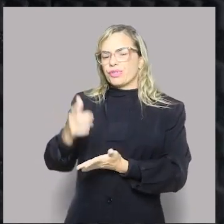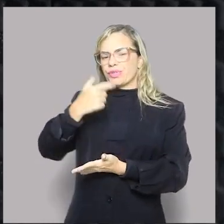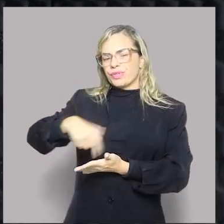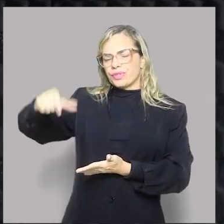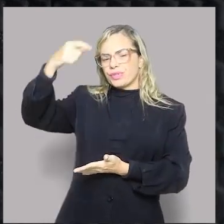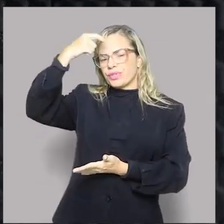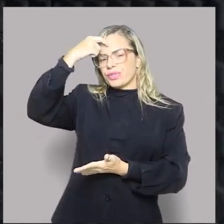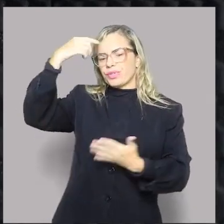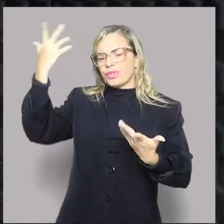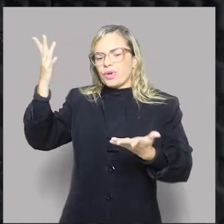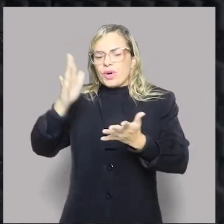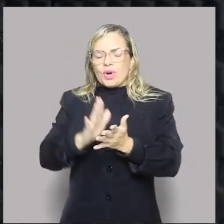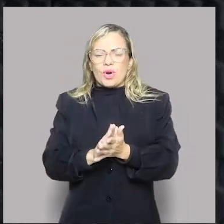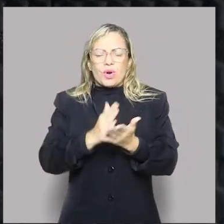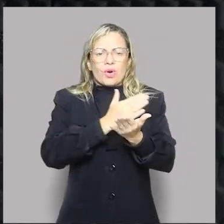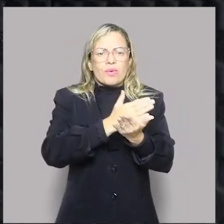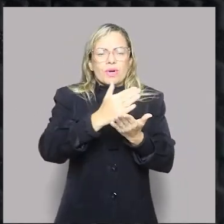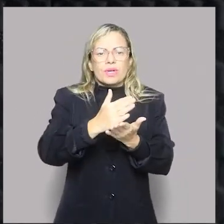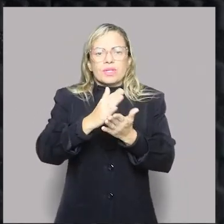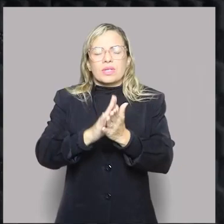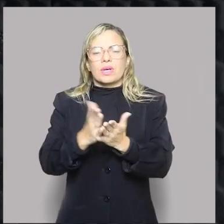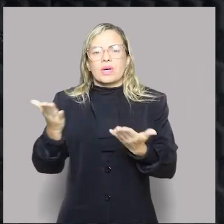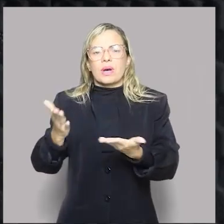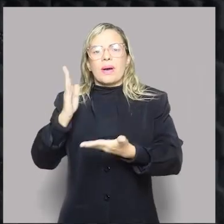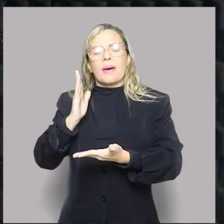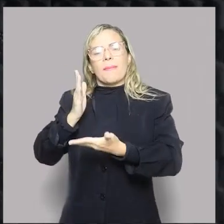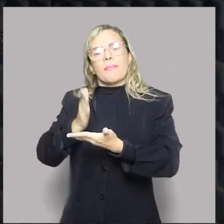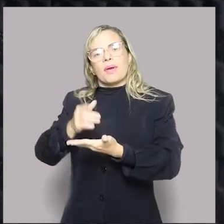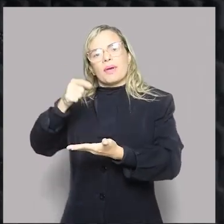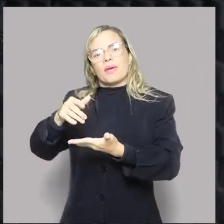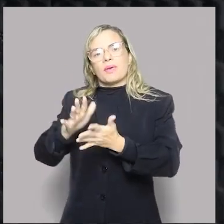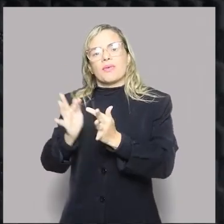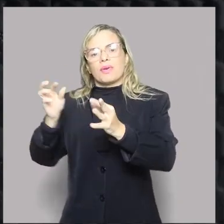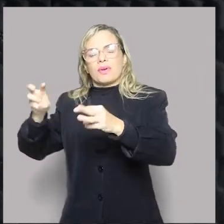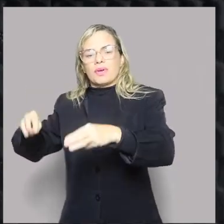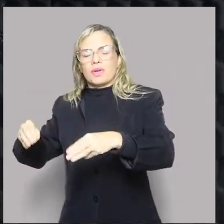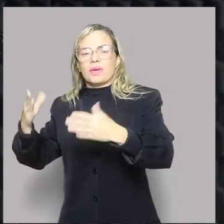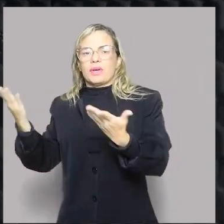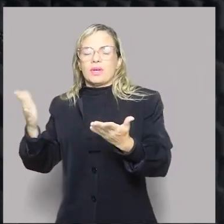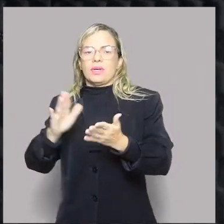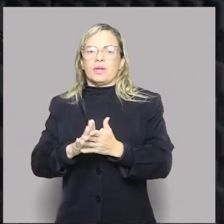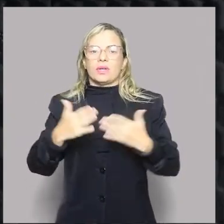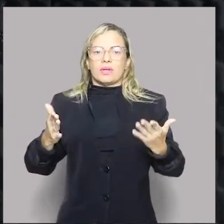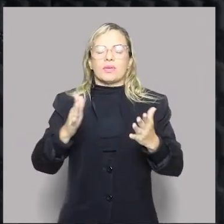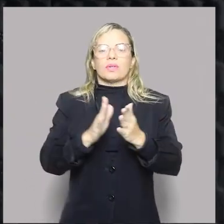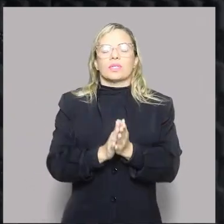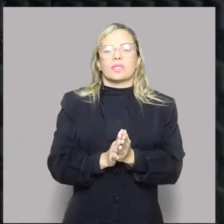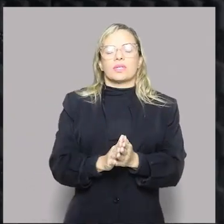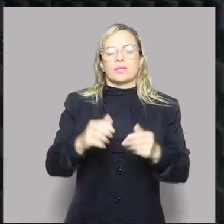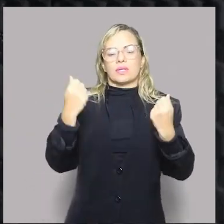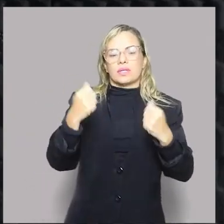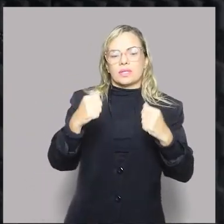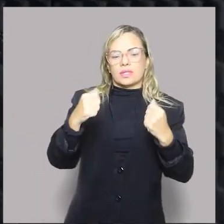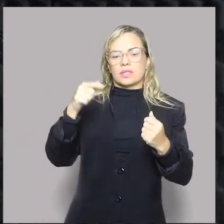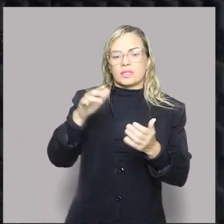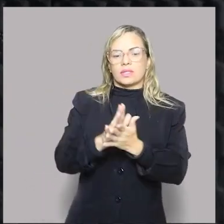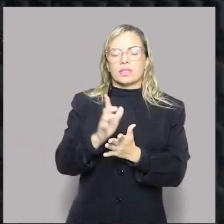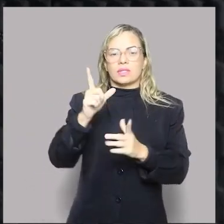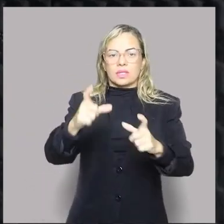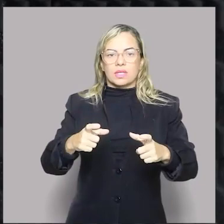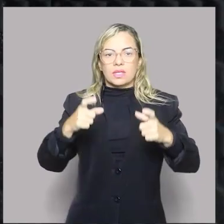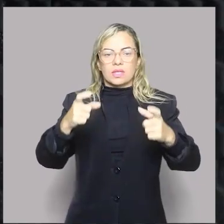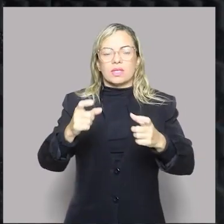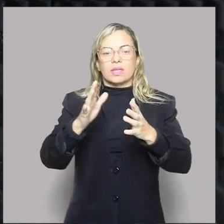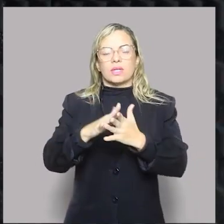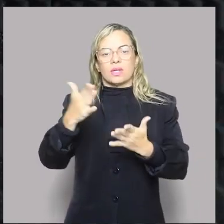vida quanto à distribuição delas por cada parágrafo. Então, relembrando, a introdução apresenta